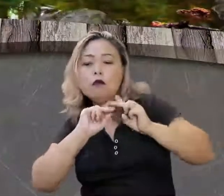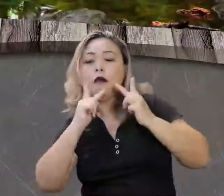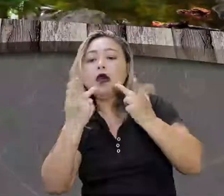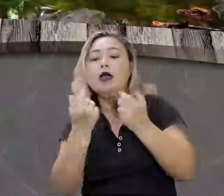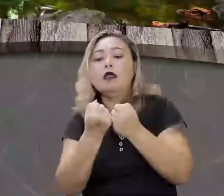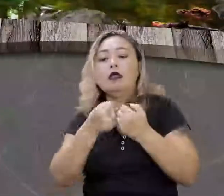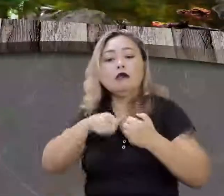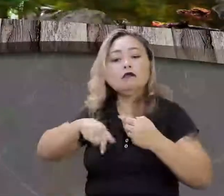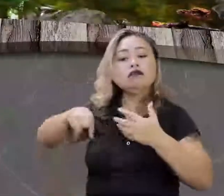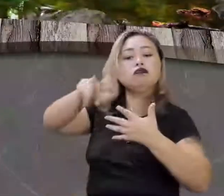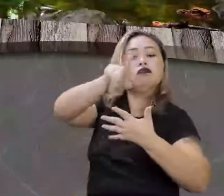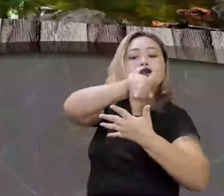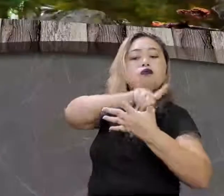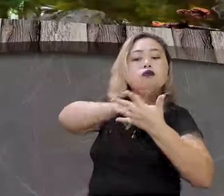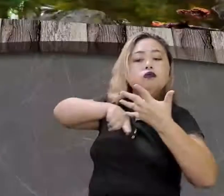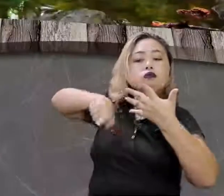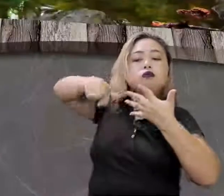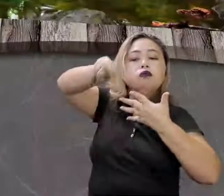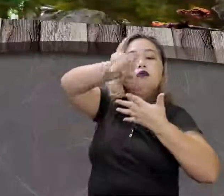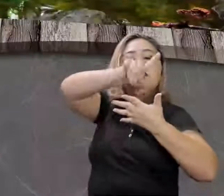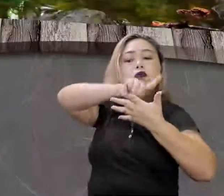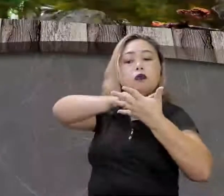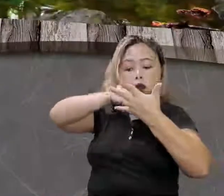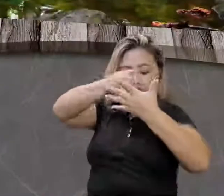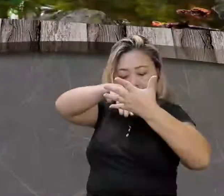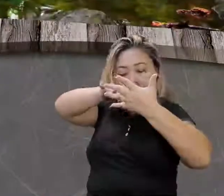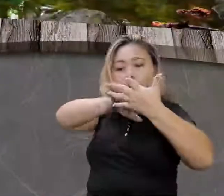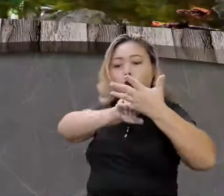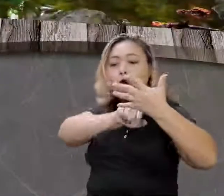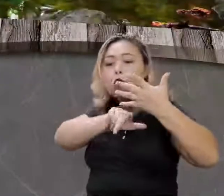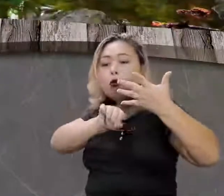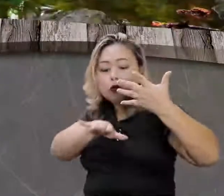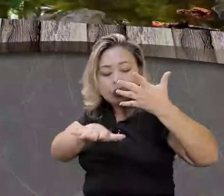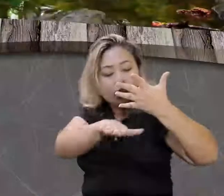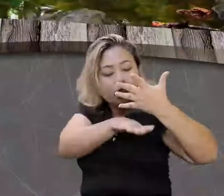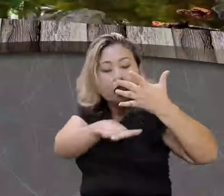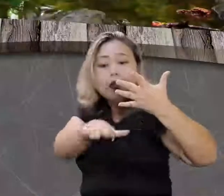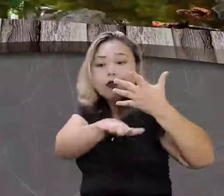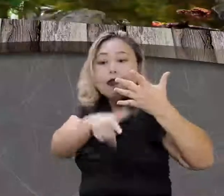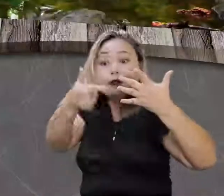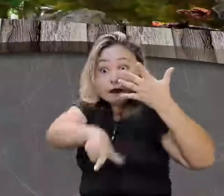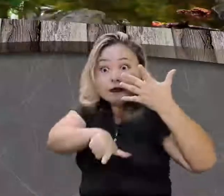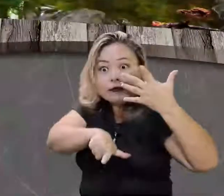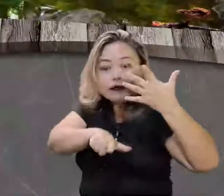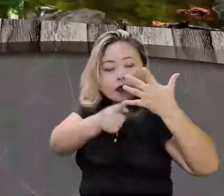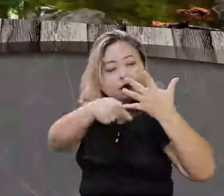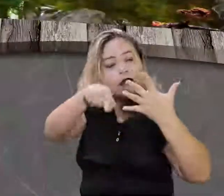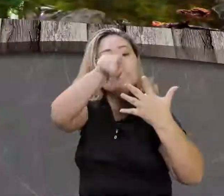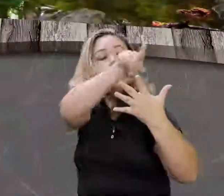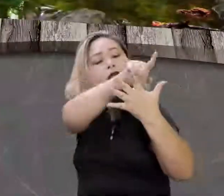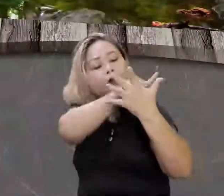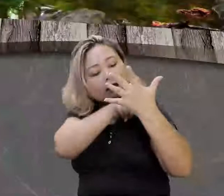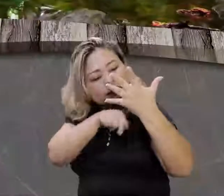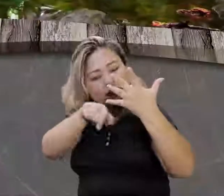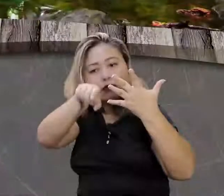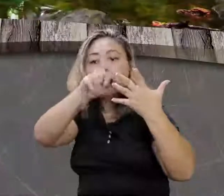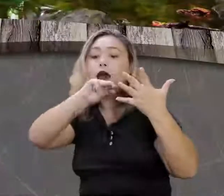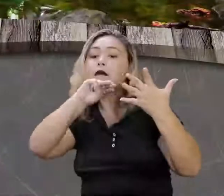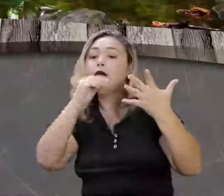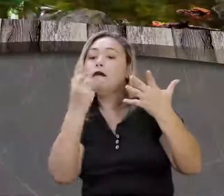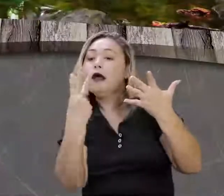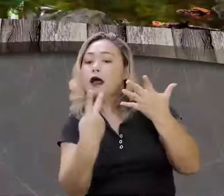estar circulando nesses organismos até que eles morram e devolvam isso para o ambiente novamente. A ciclagem, né, dessa matéria